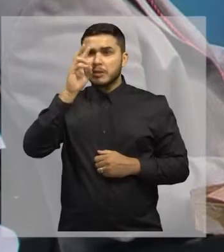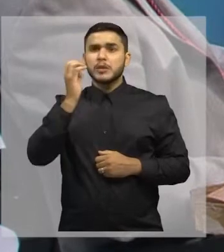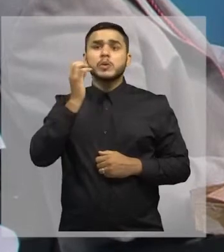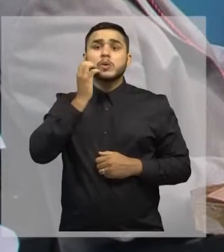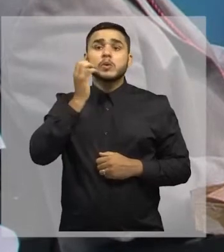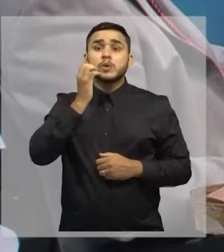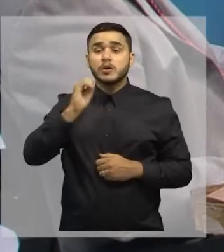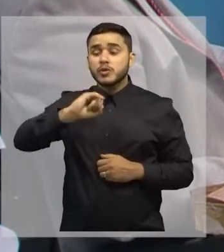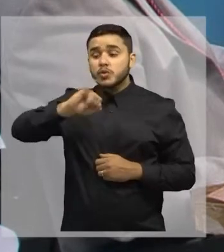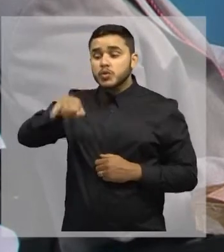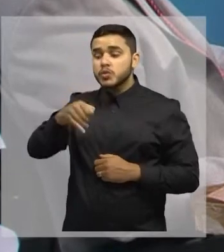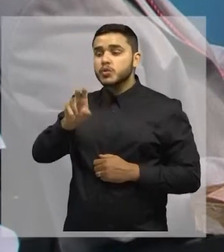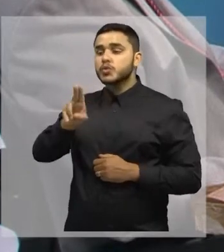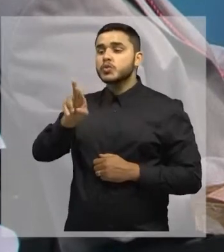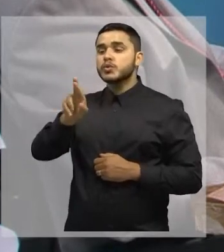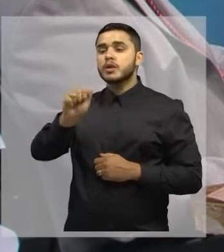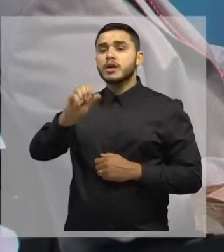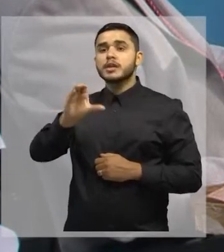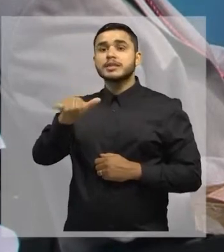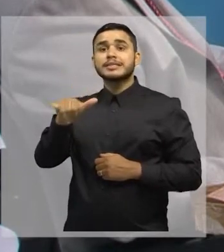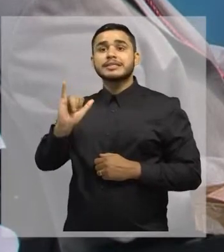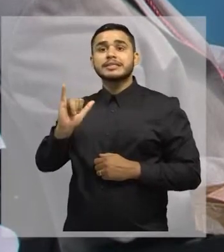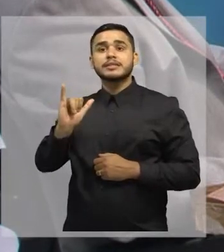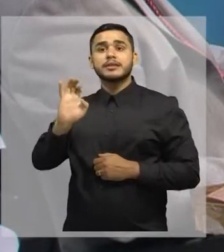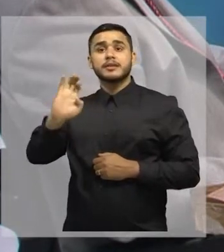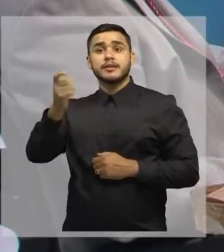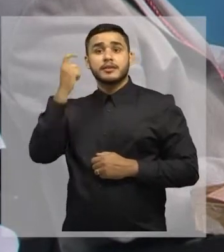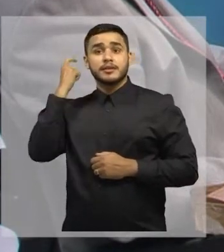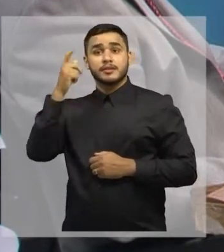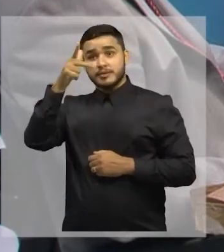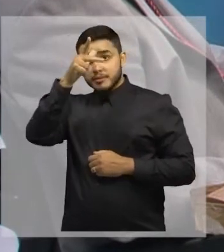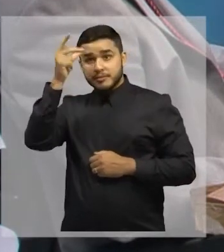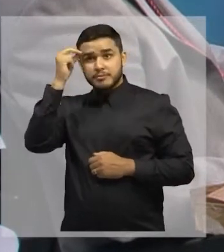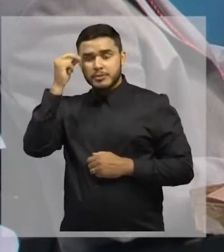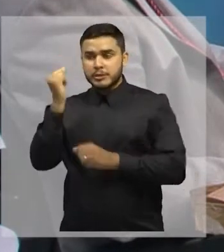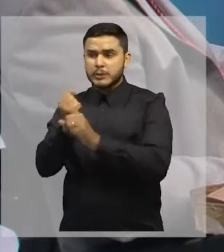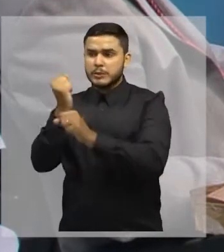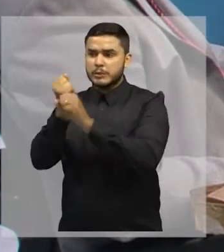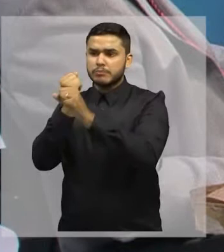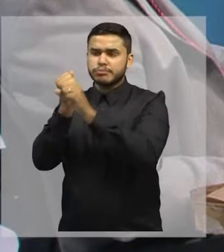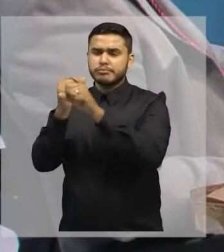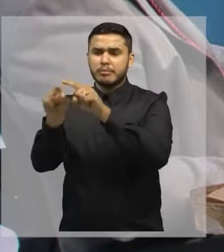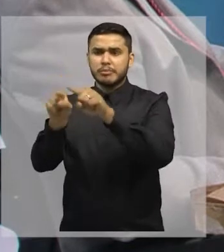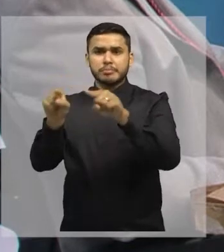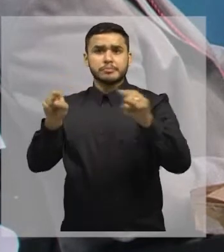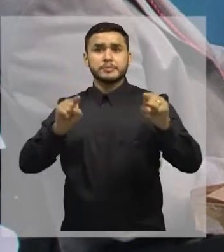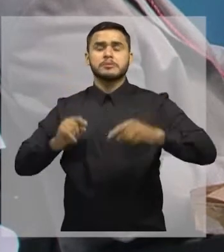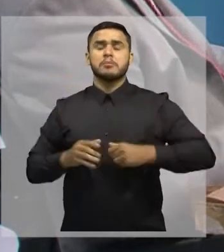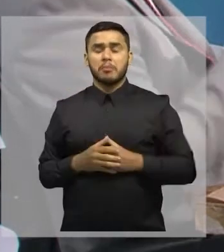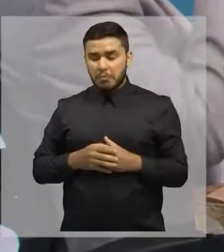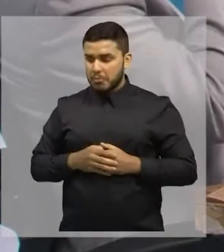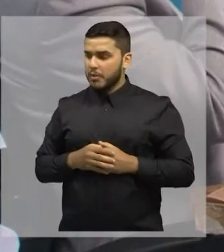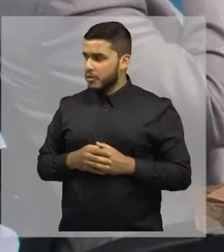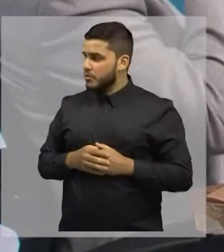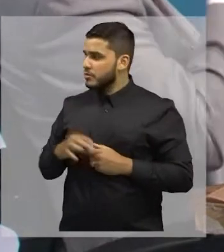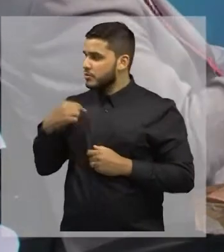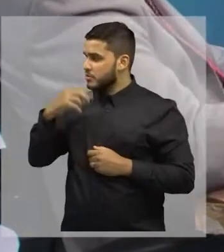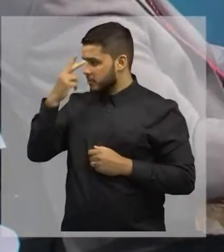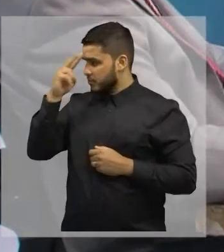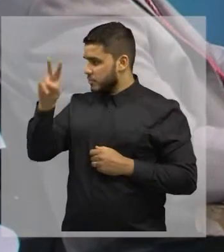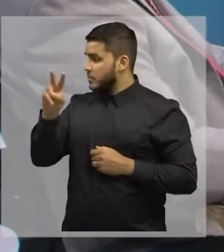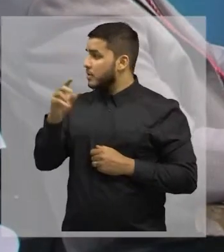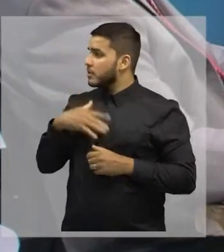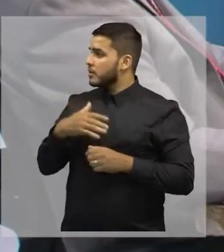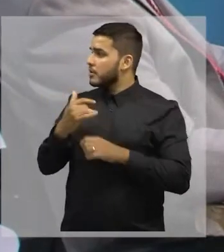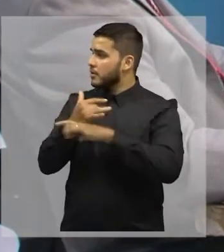porque o ex-prefeito Juracy Magalhães, de saudosa memória, fez intervenções urbanas bastante